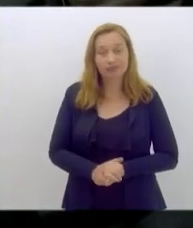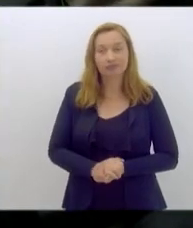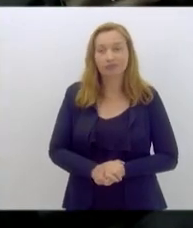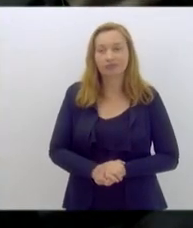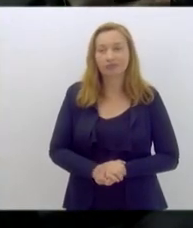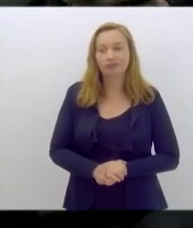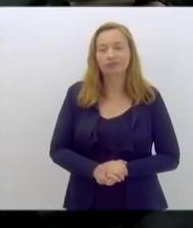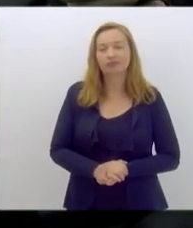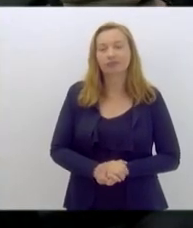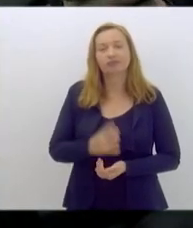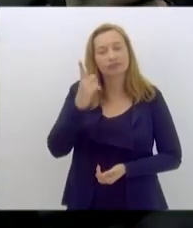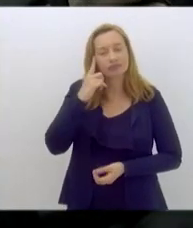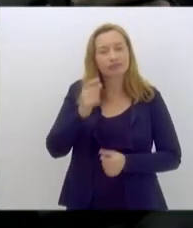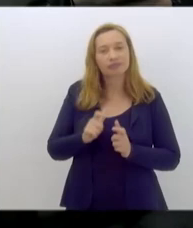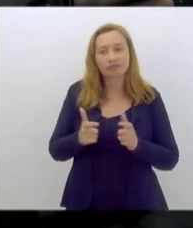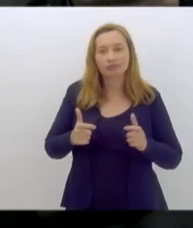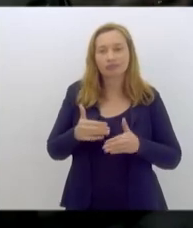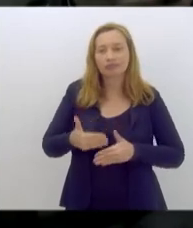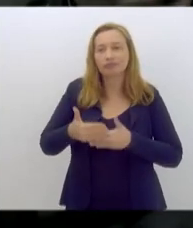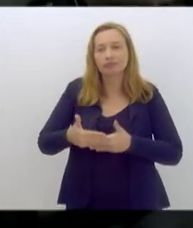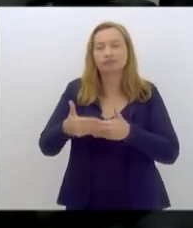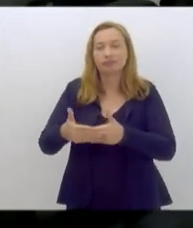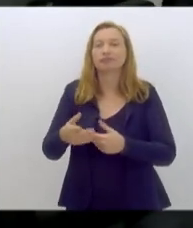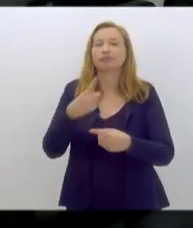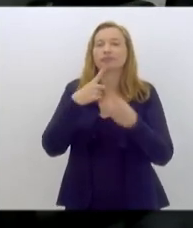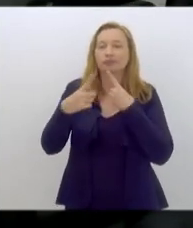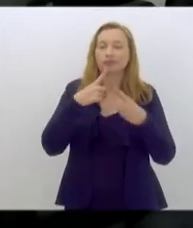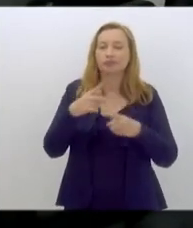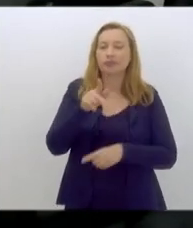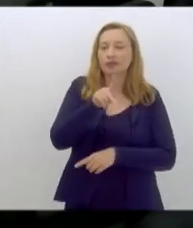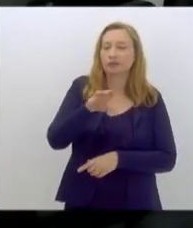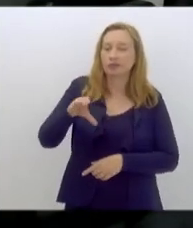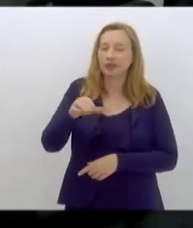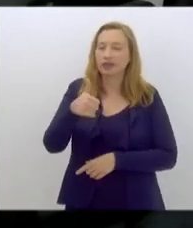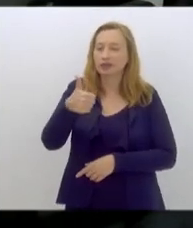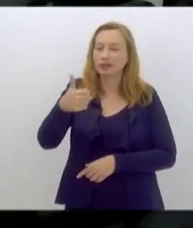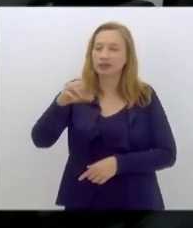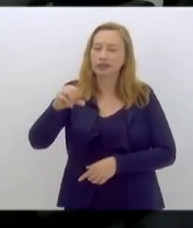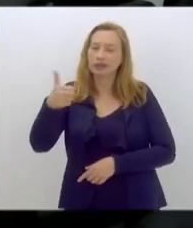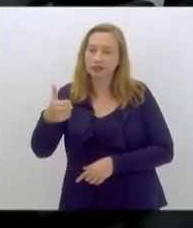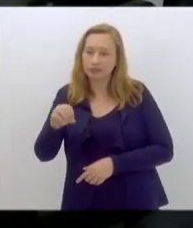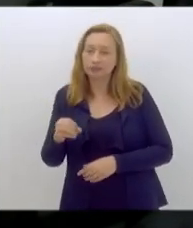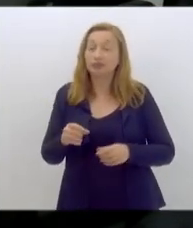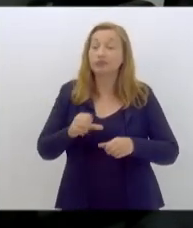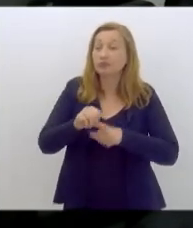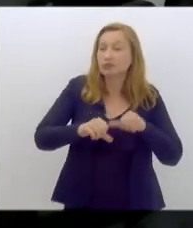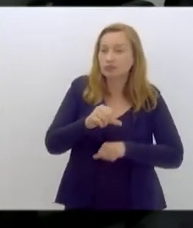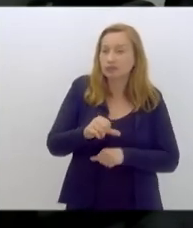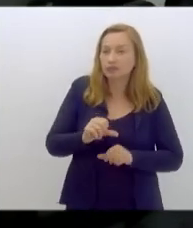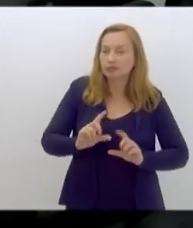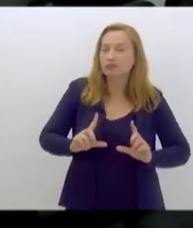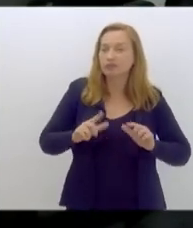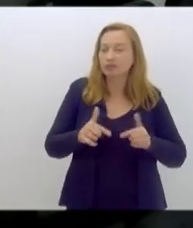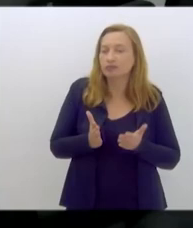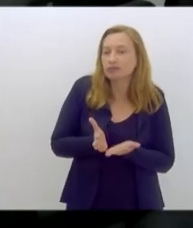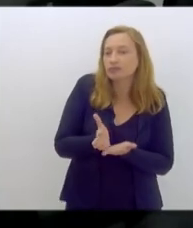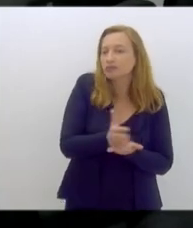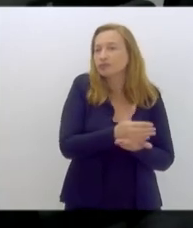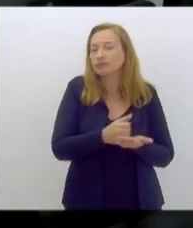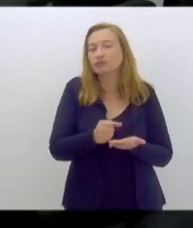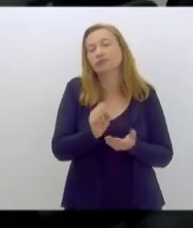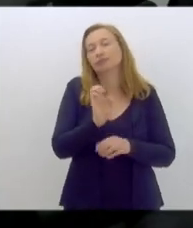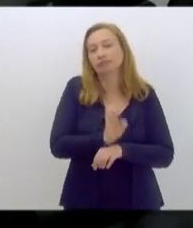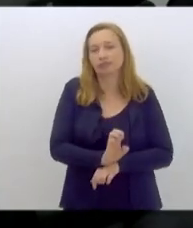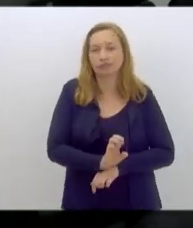expectativa muito grande que a gente pudesse avançar na discussão da técnica 110 que muda completamente a forma de arrecadação do estado